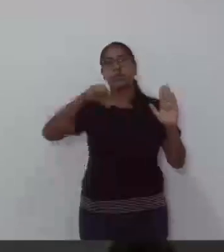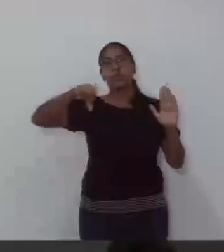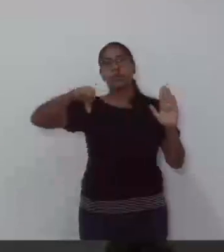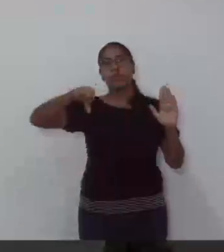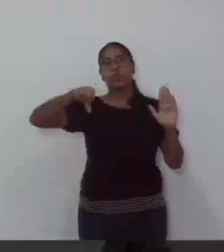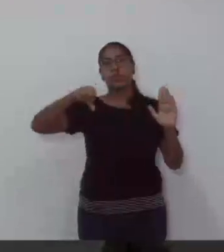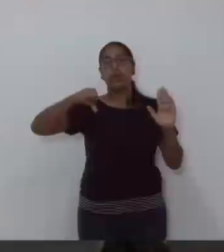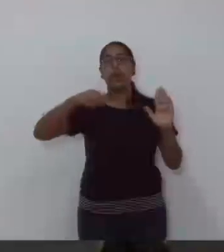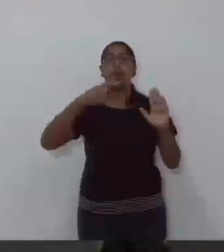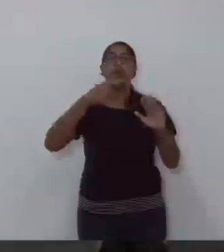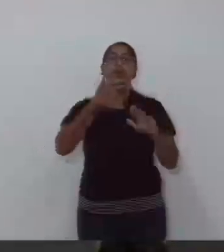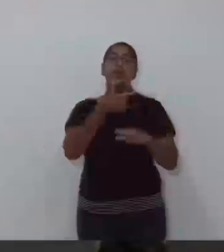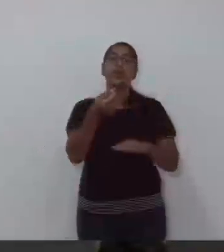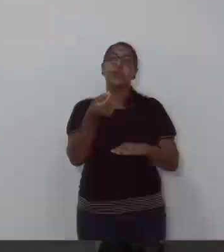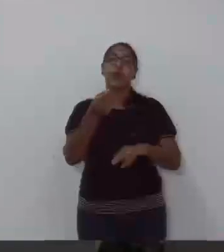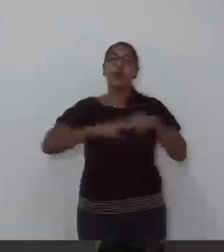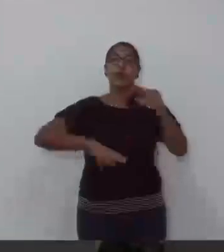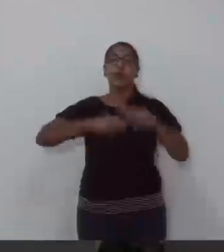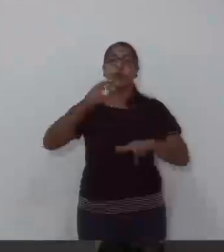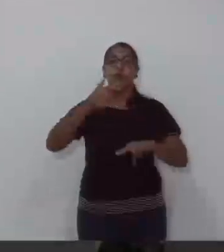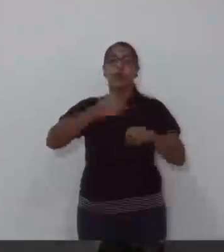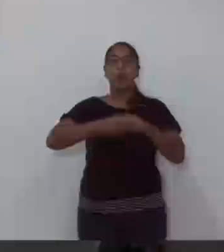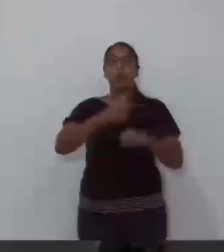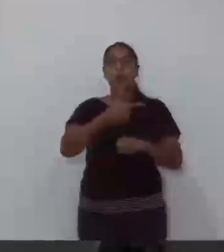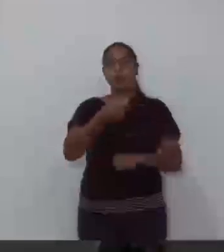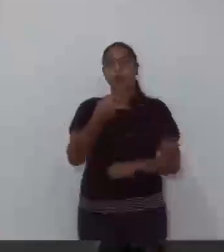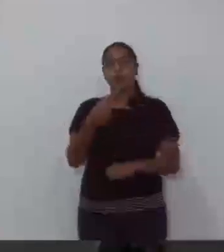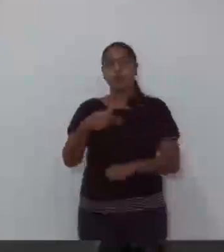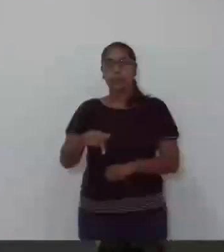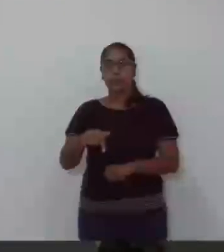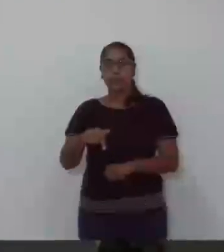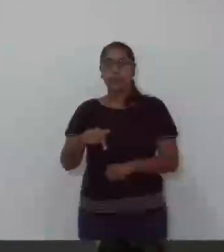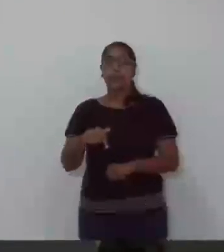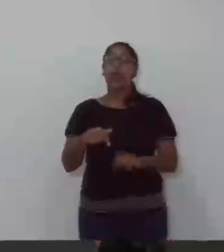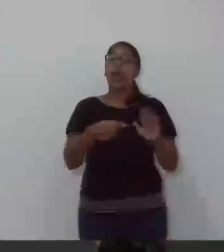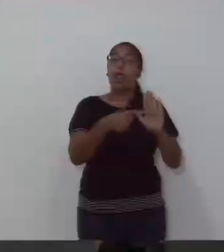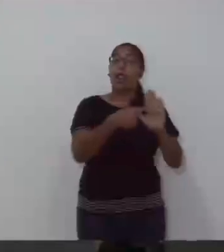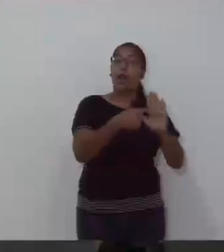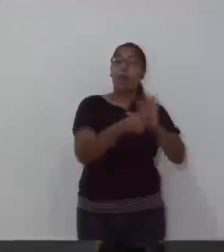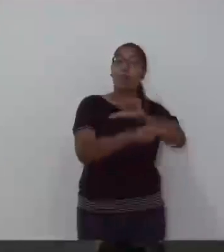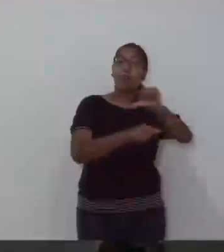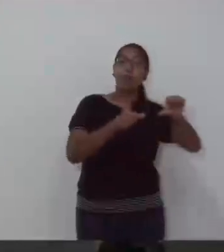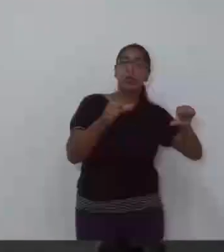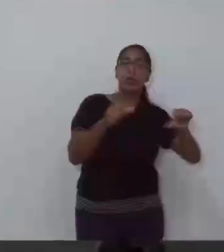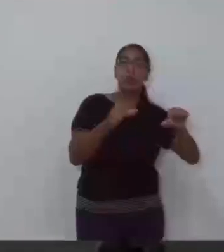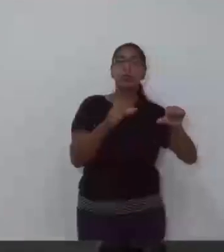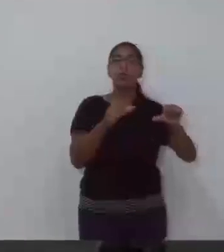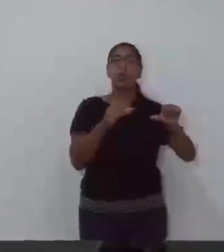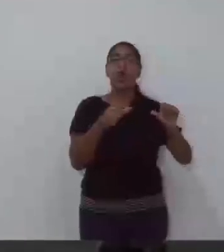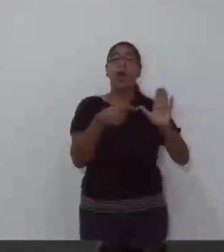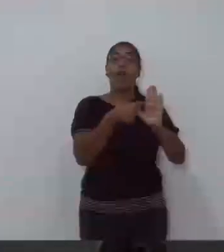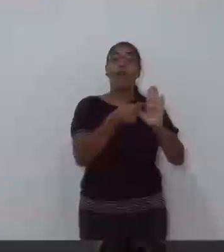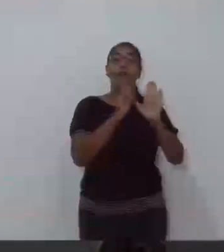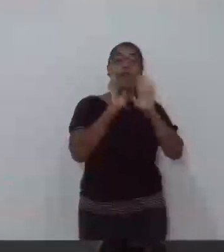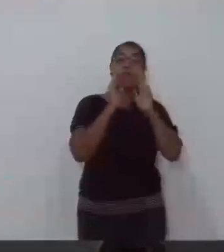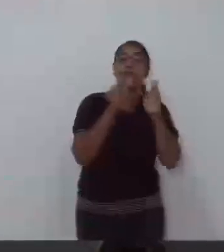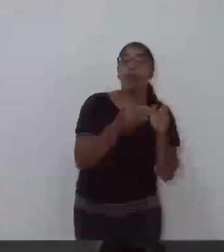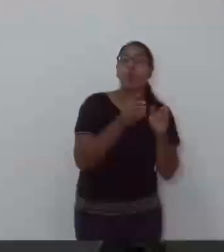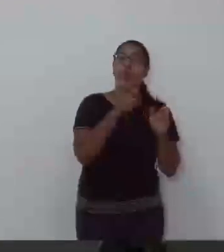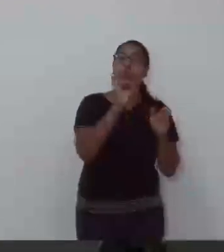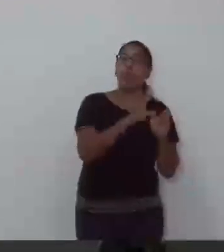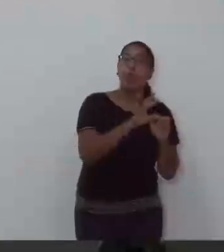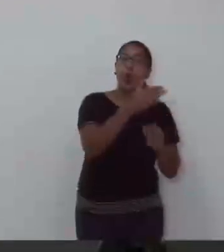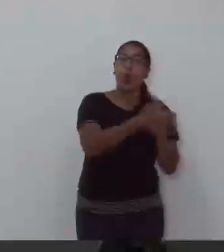4.589, de 29 de junho de 2017, e suas alterações destinados exclusivamente à aquisição